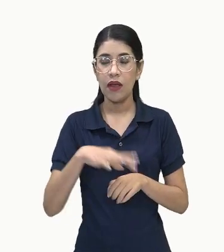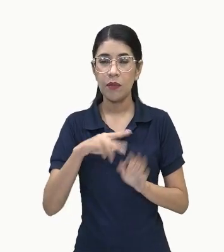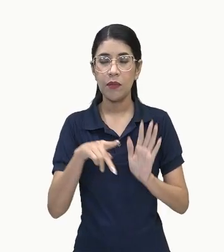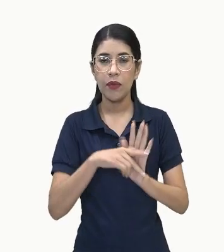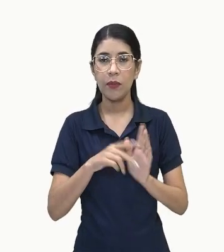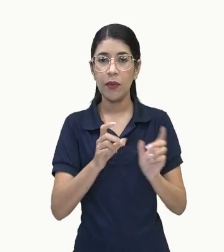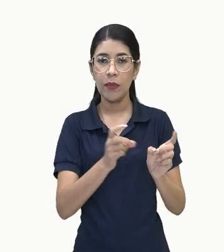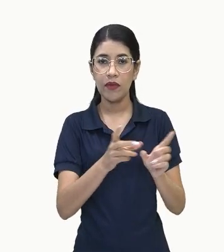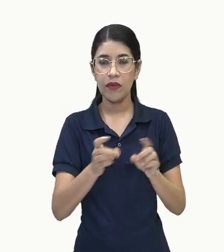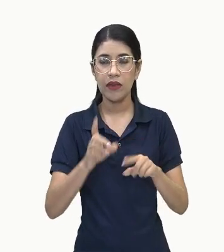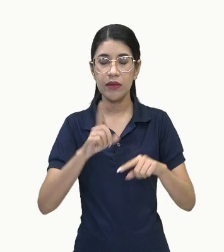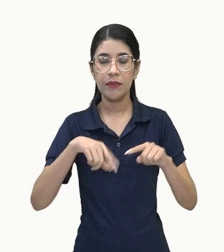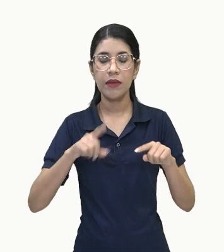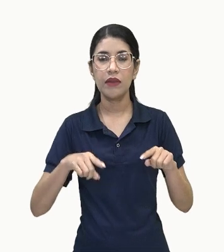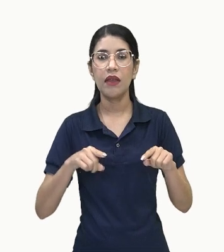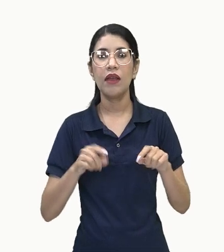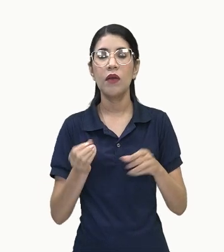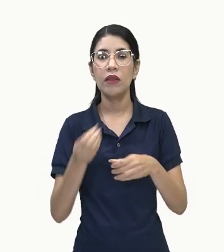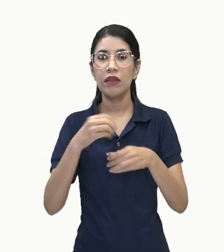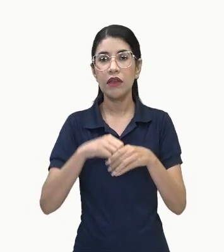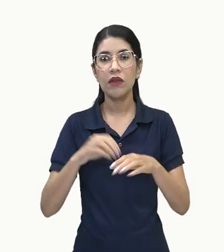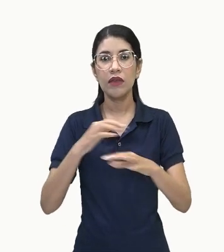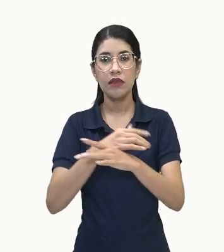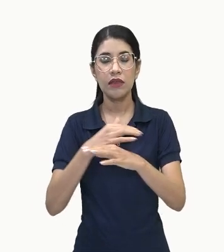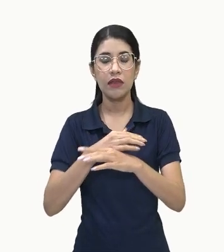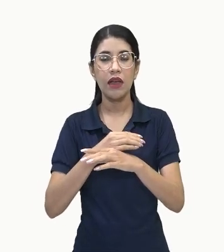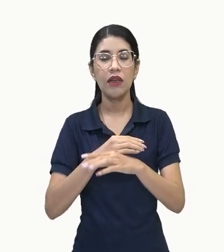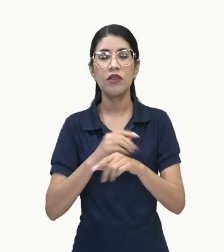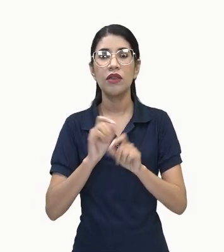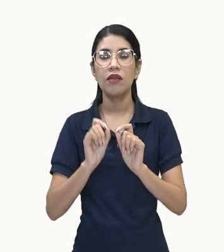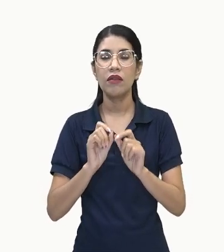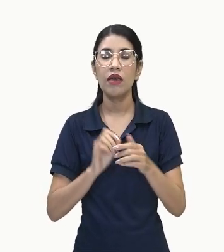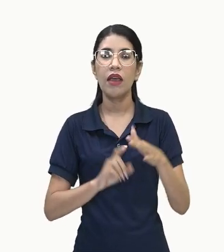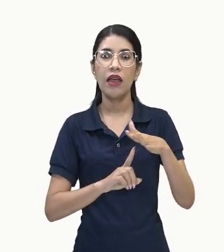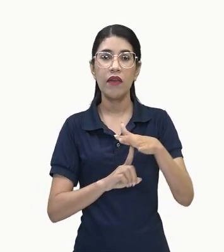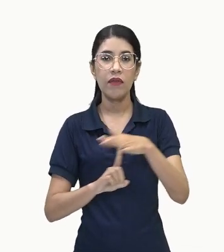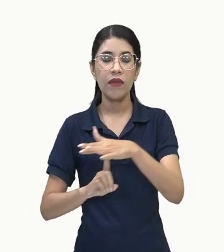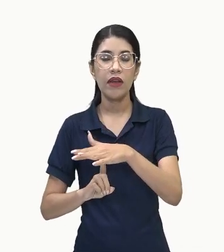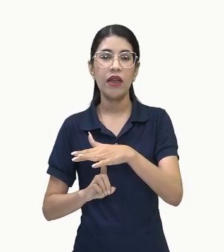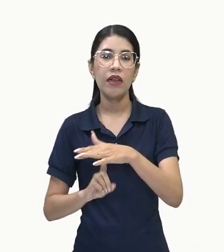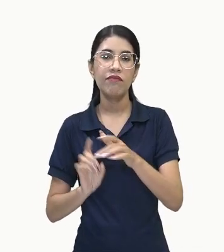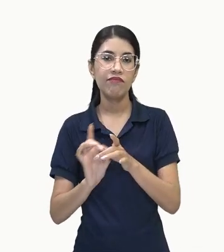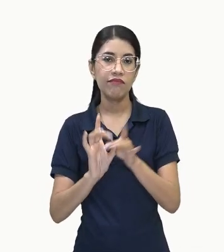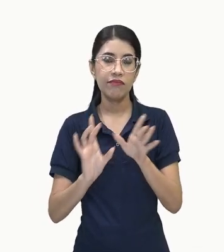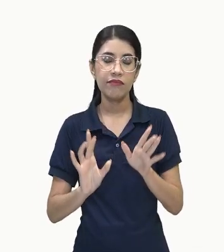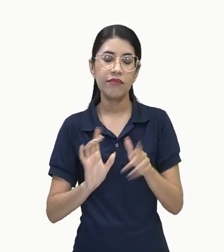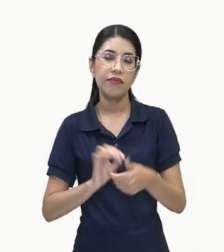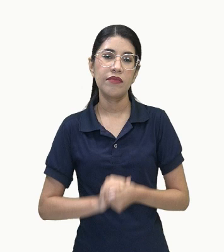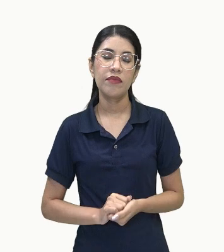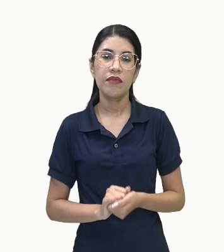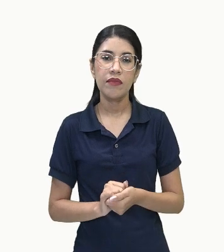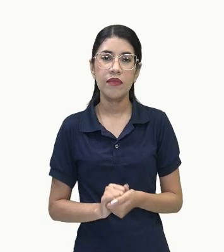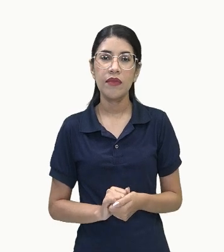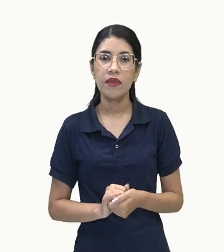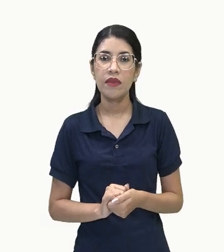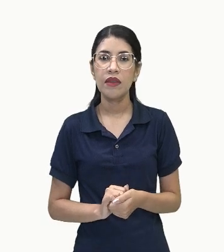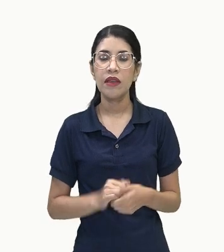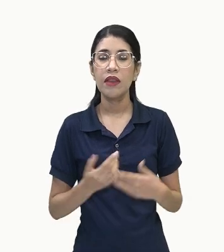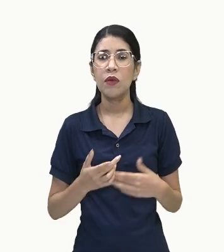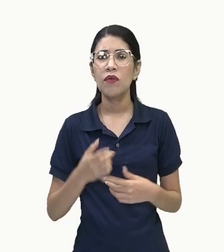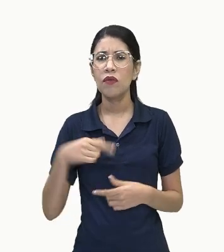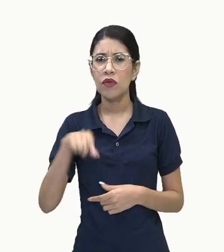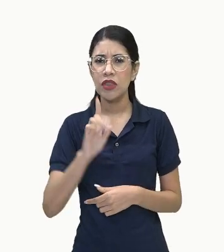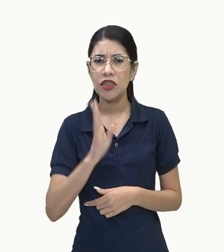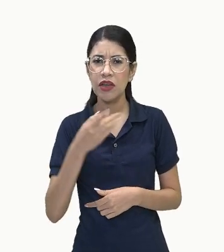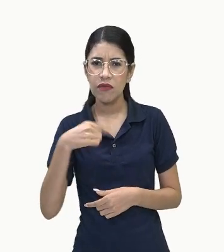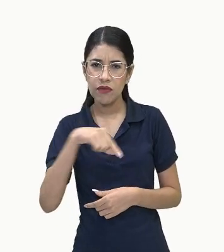dos produtos dentro dos burgos eram denominados de feiras livres. Exatamente isso, professor. Quem não foi em uma feira?